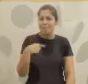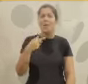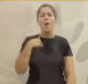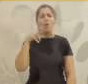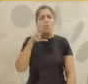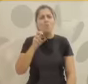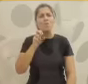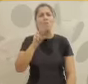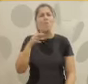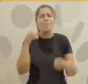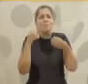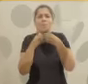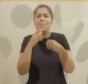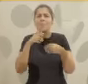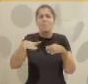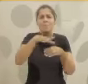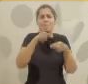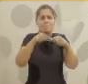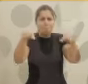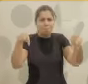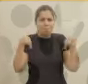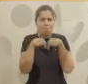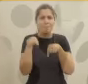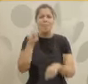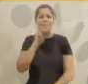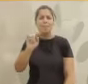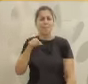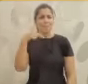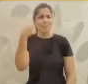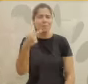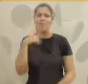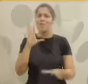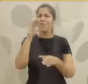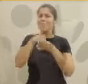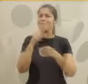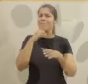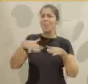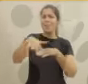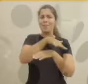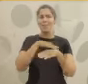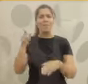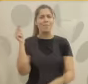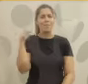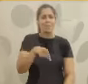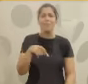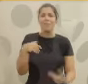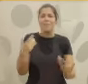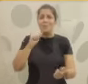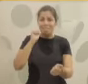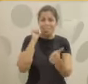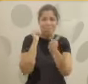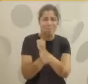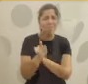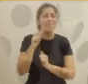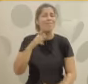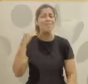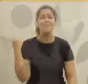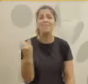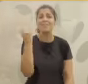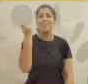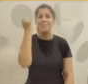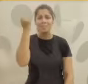Foi dentro do Flamengo que o Ricardo conseguiu ir para o banheiro sozinho e comprar um refrigerante. Hoje ele anda